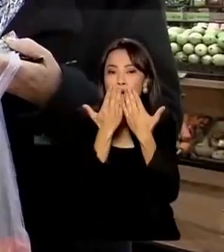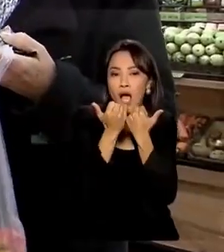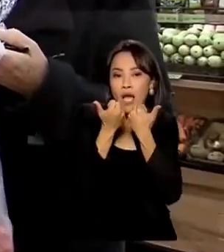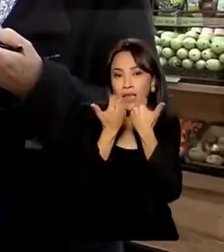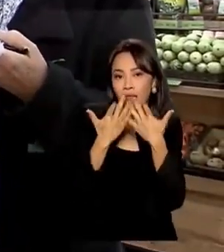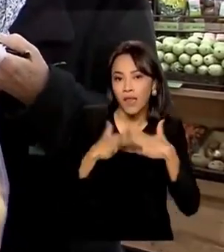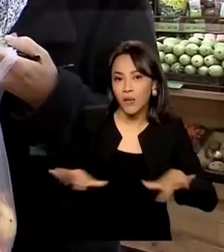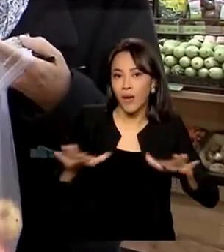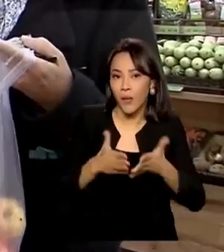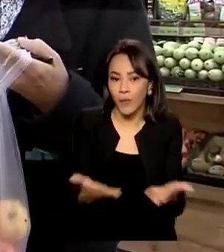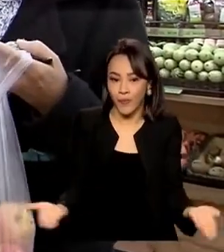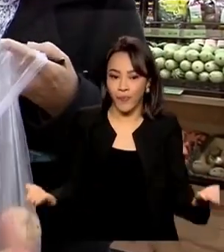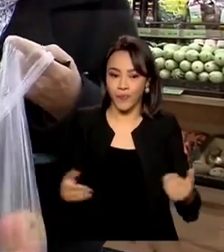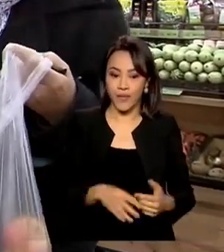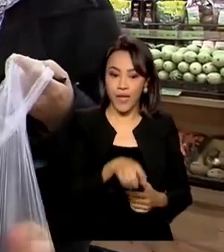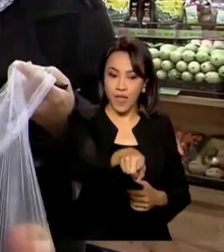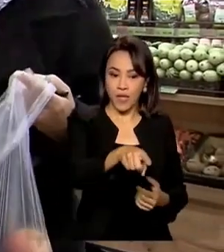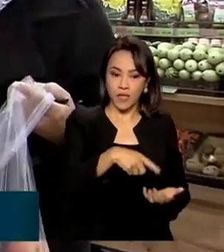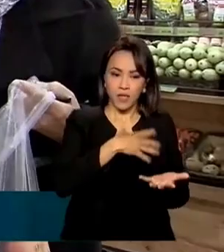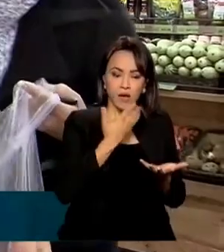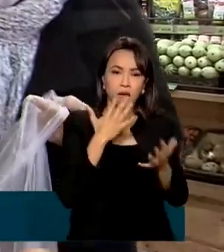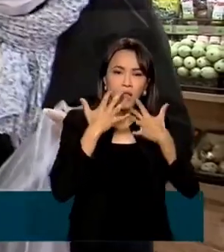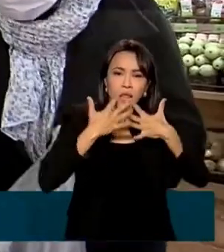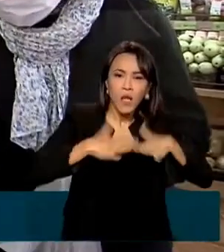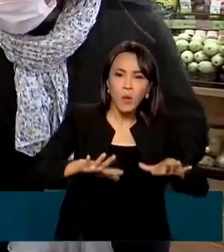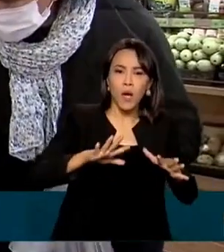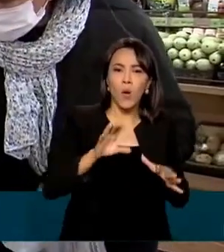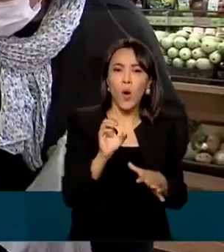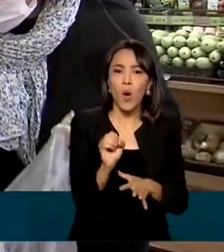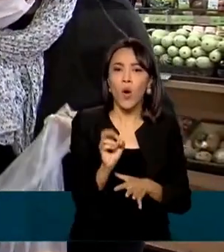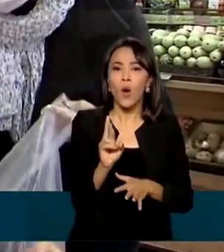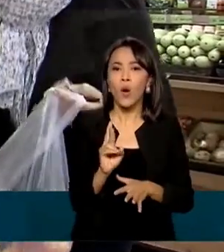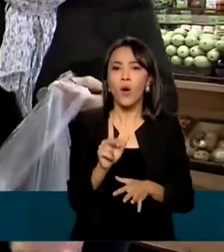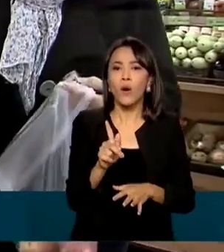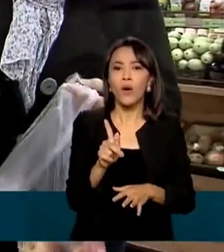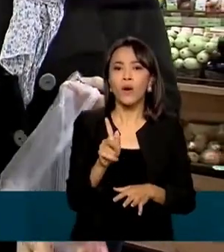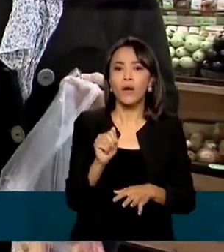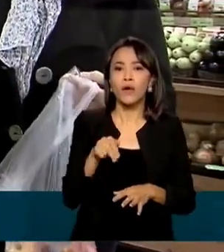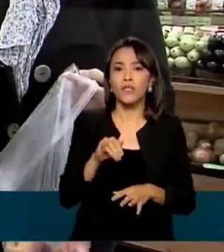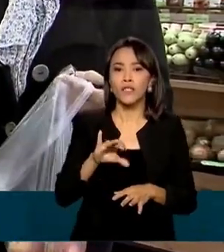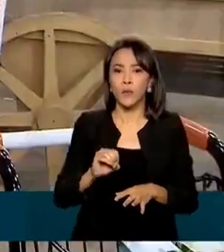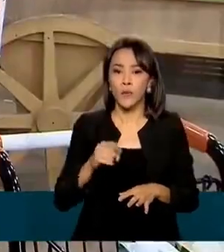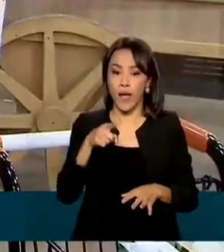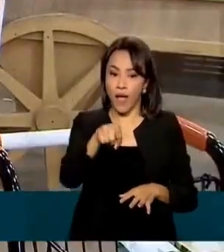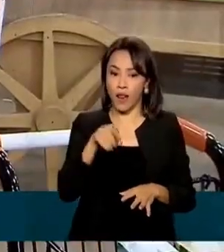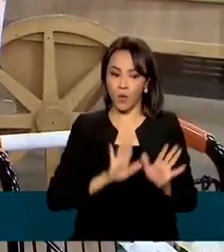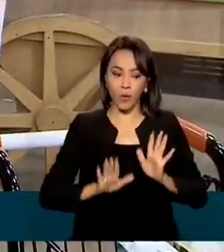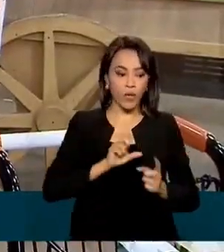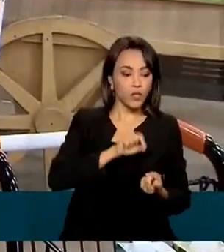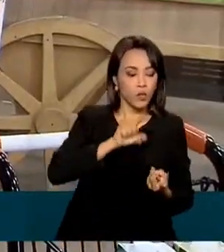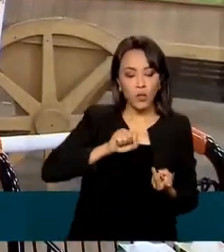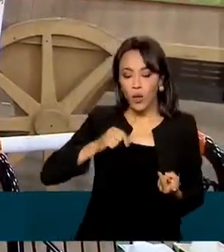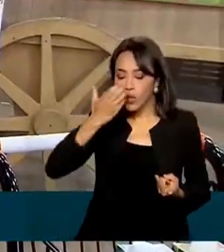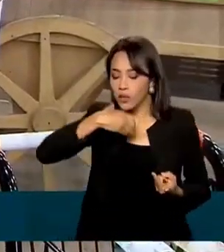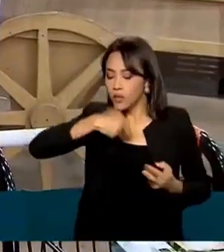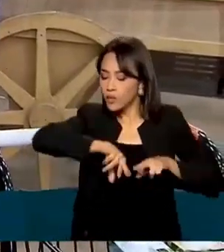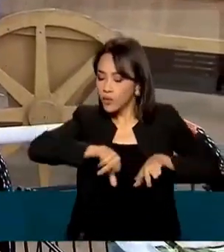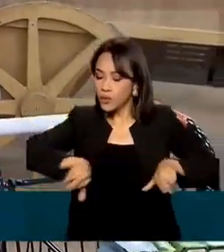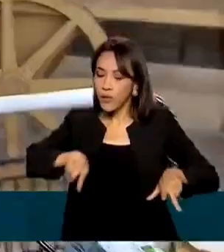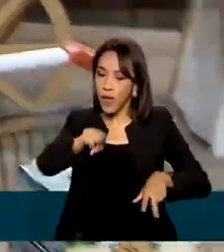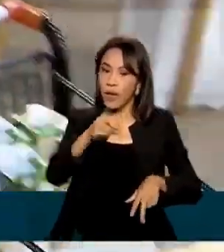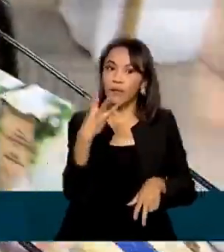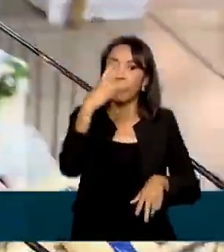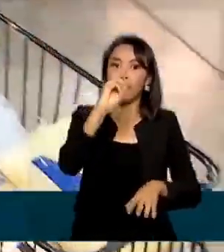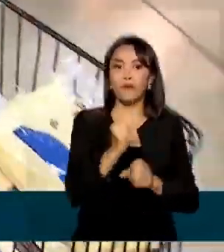na prateleira de orgânicos a Ermida escolhe com cuidado as frutas da semana ela conta que há mais de